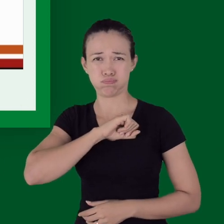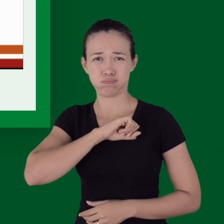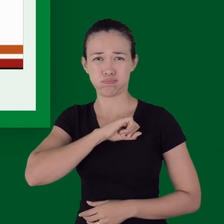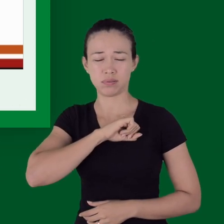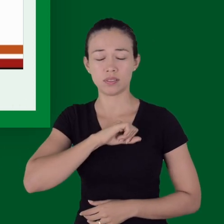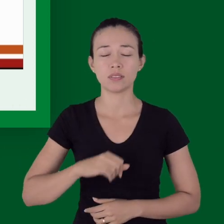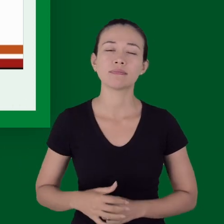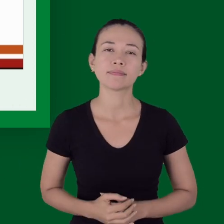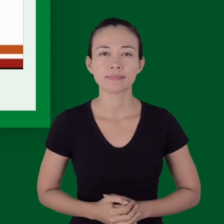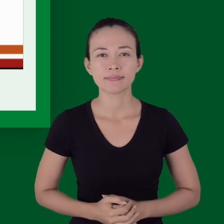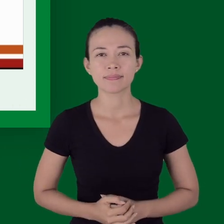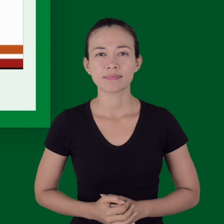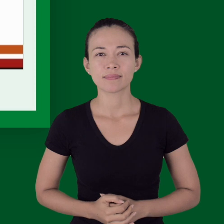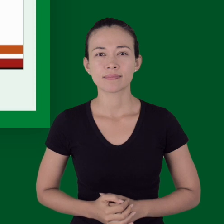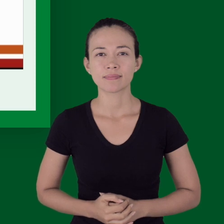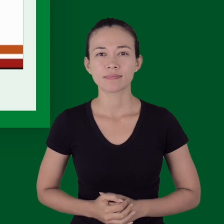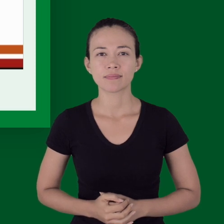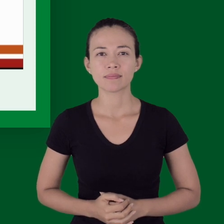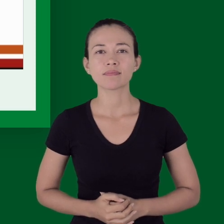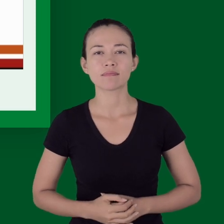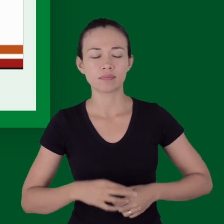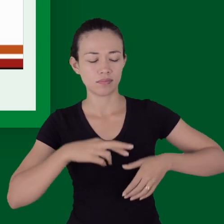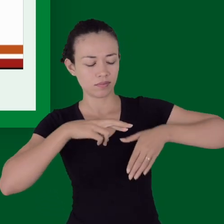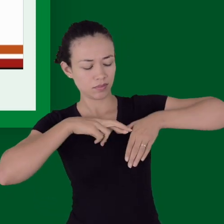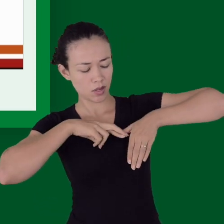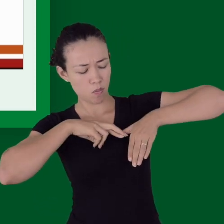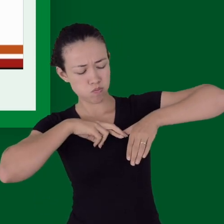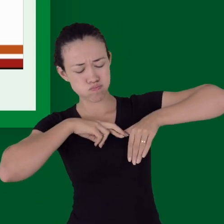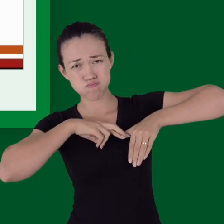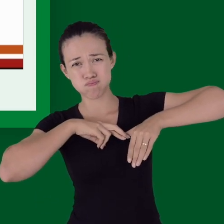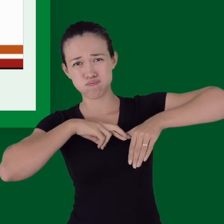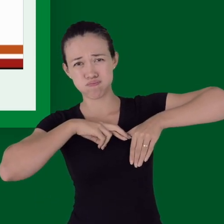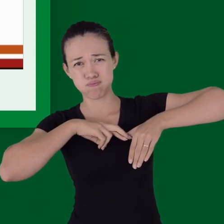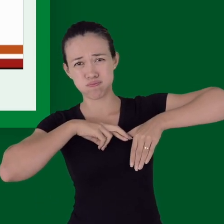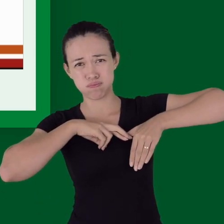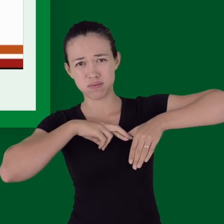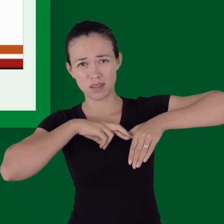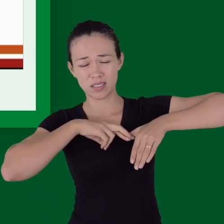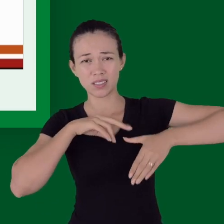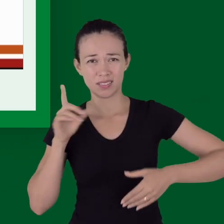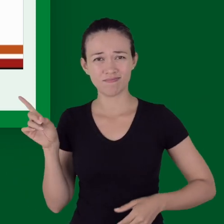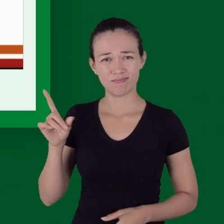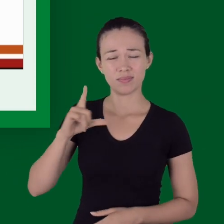ventricular, e que degenera numa fibrilação ventricular.